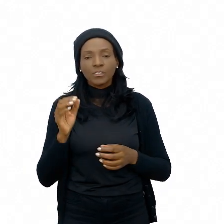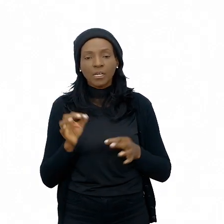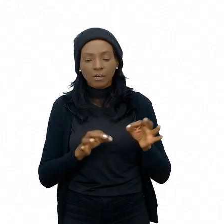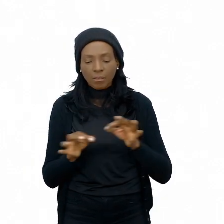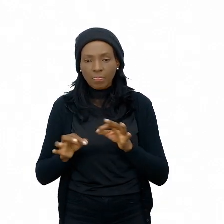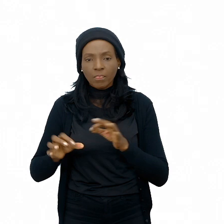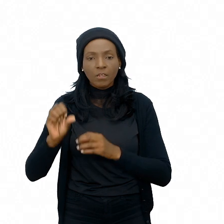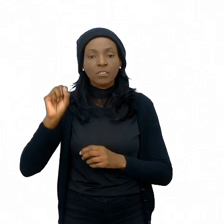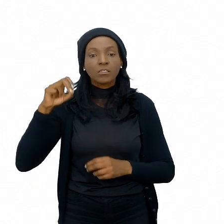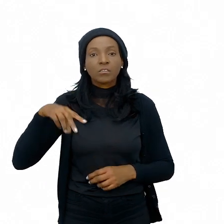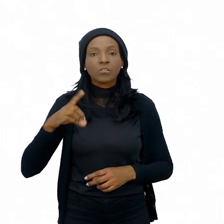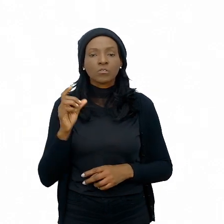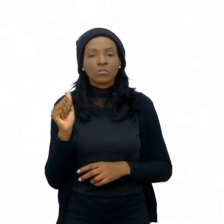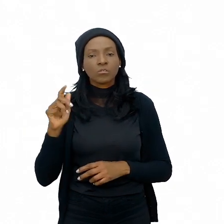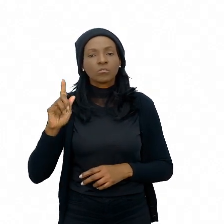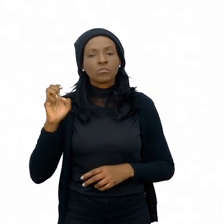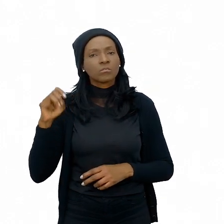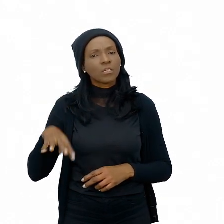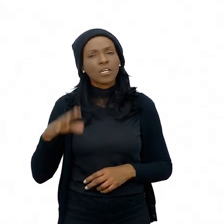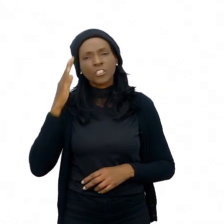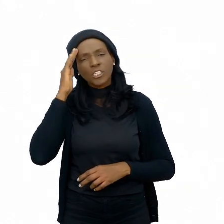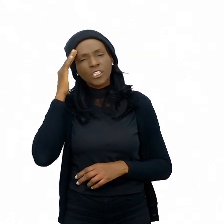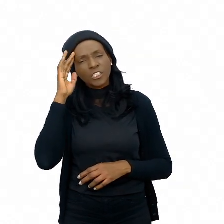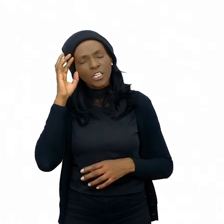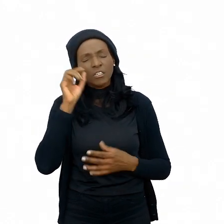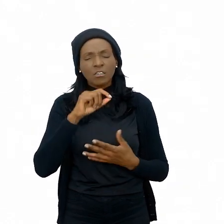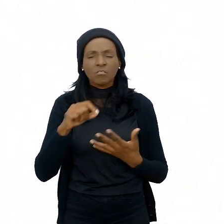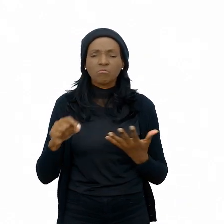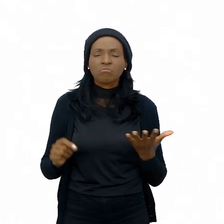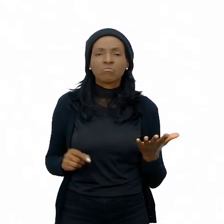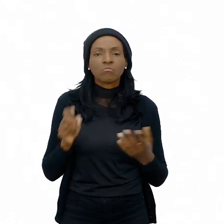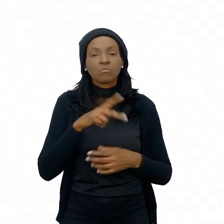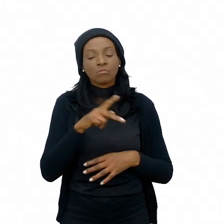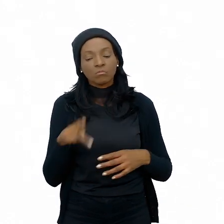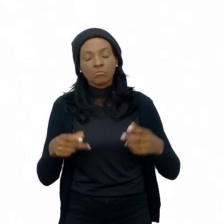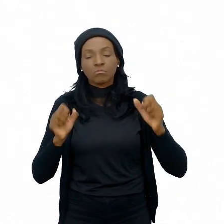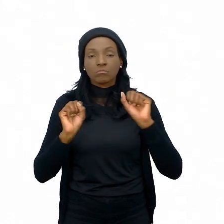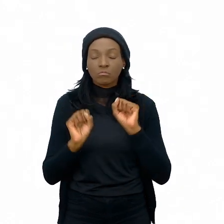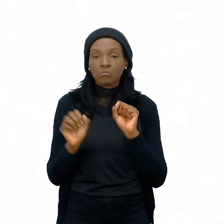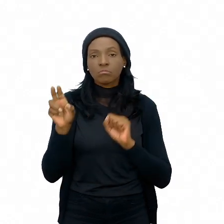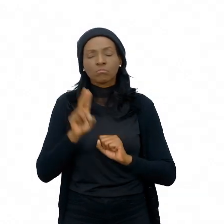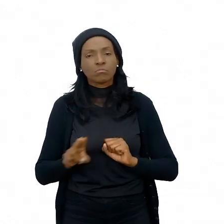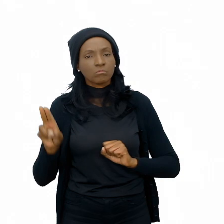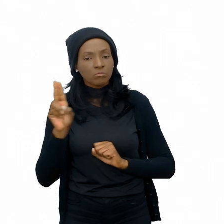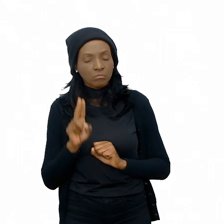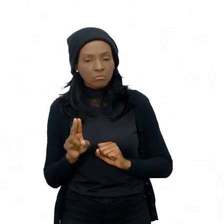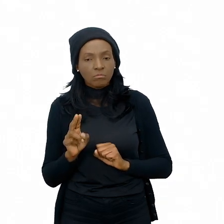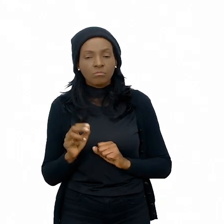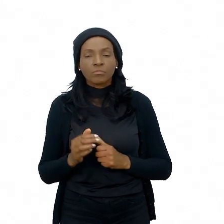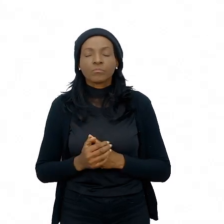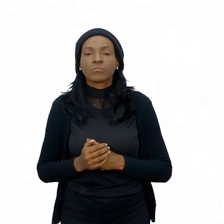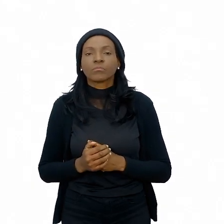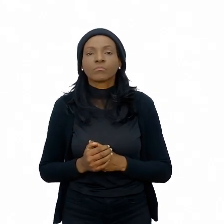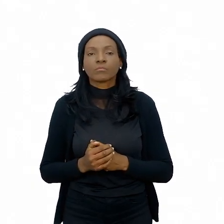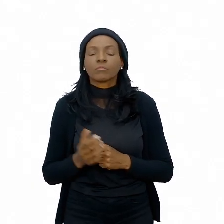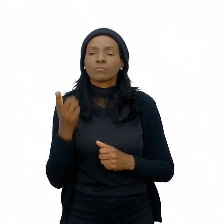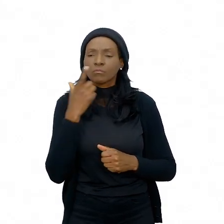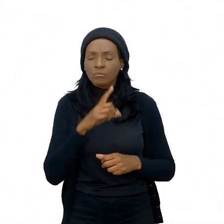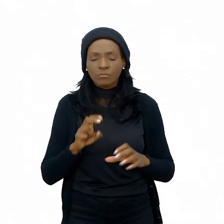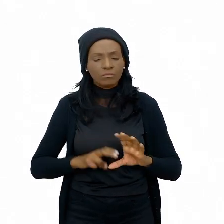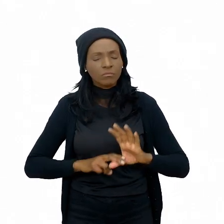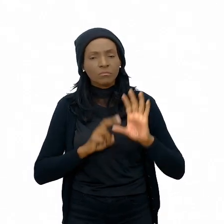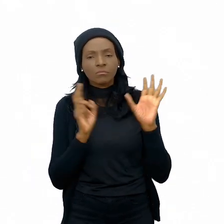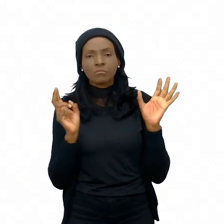seja, compreender quais critérios o professor pode utilizar para ter autonomia